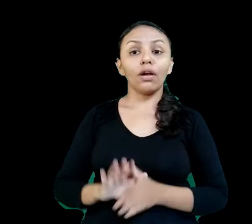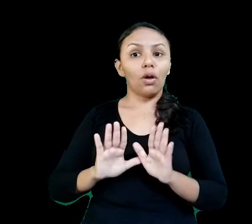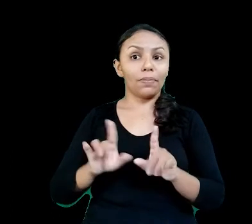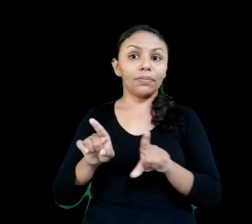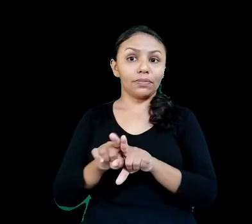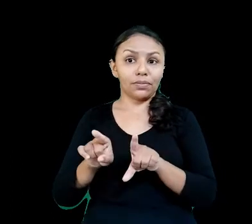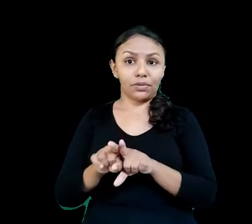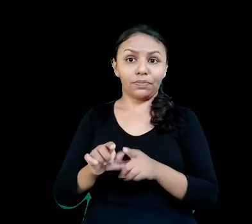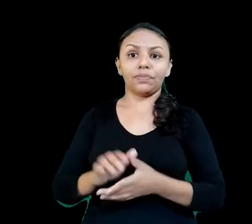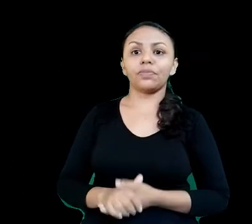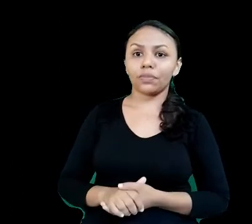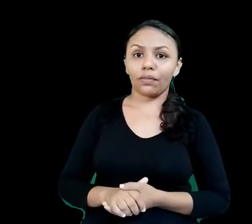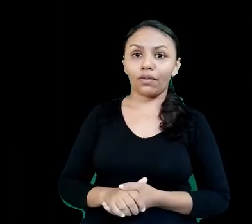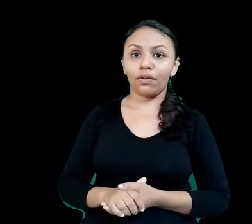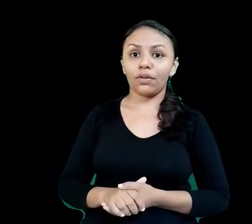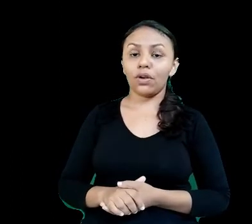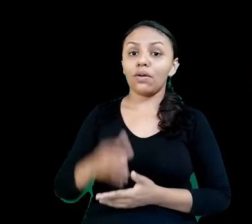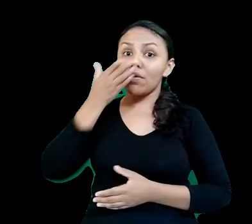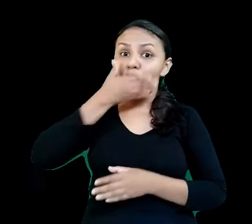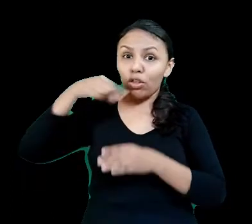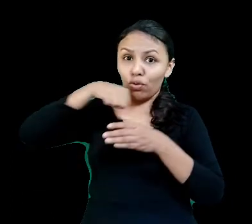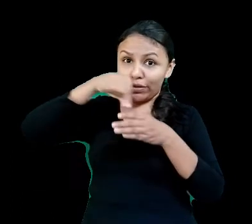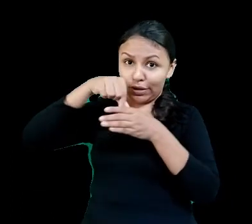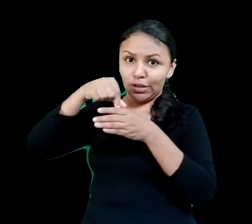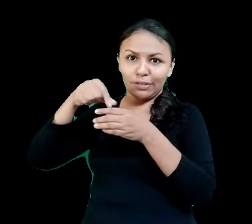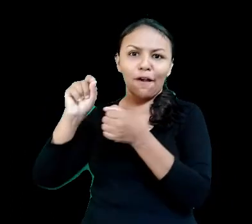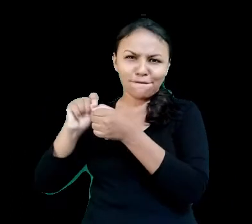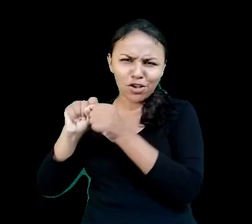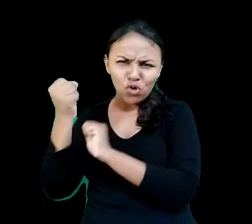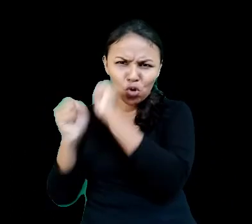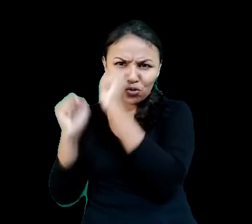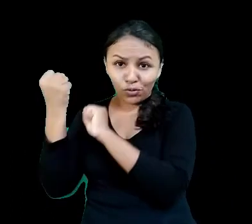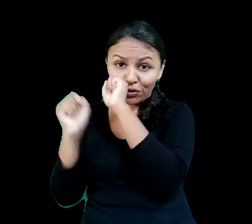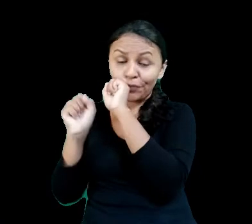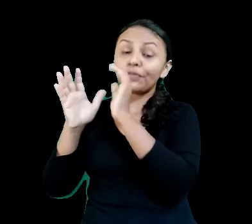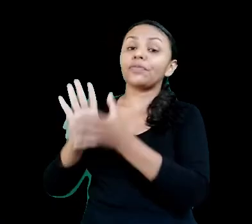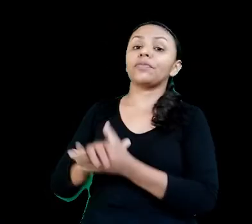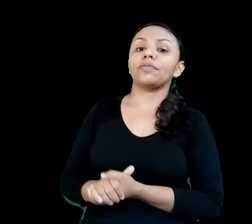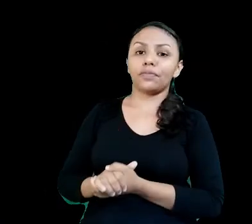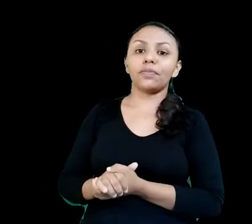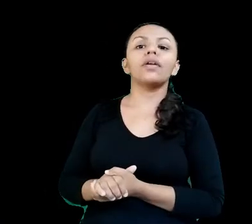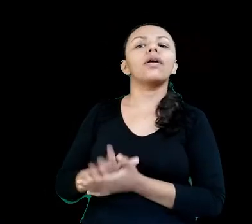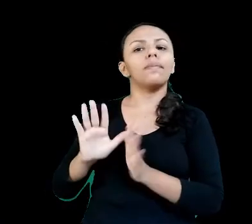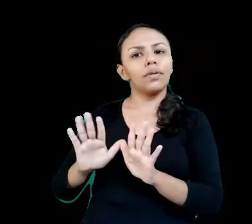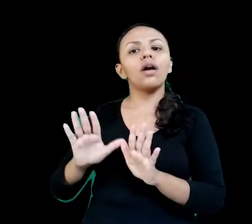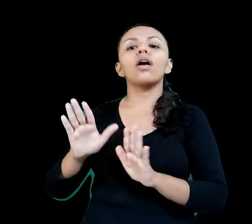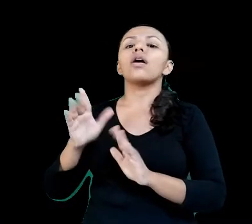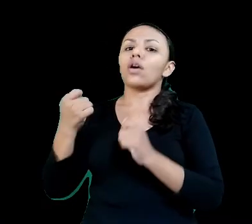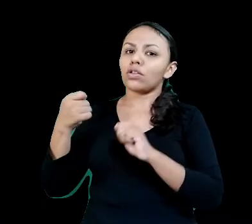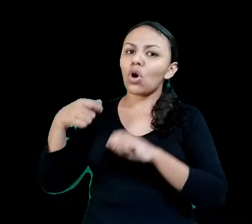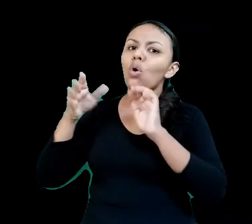detalhe, quando a gente fala dos adoçantes artificiais, a gente tem esse cuidado